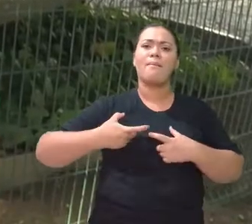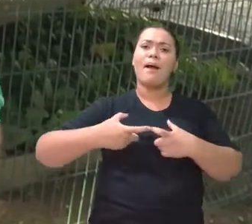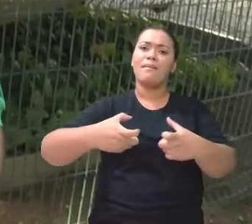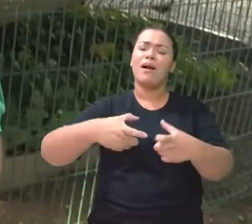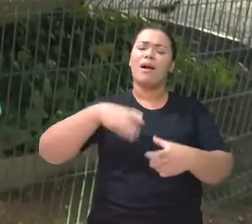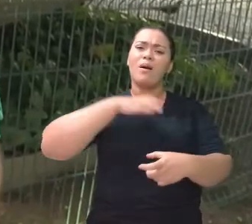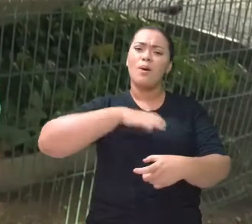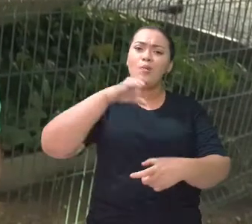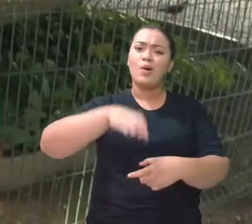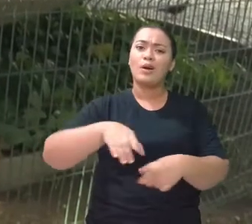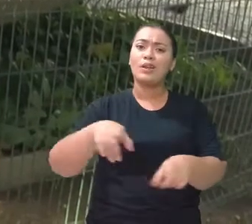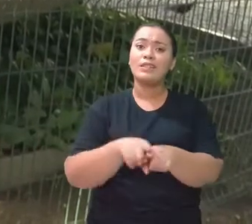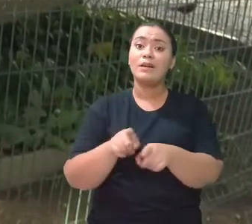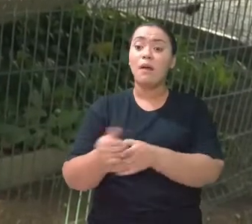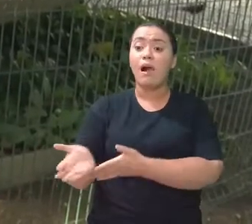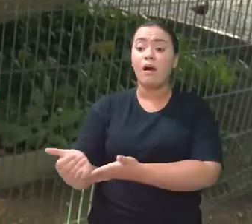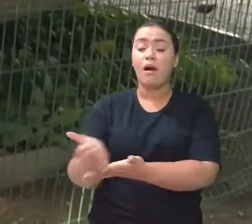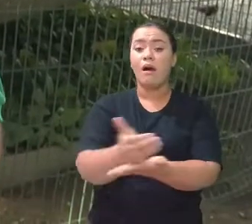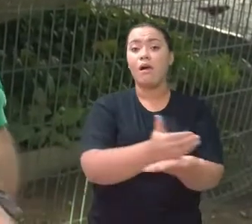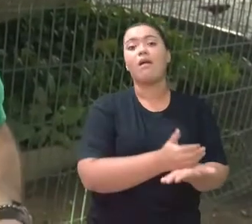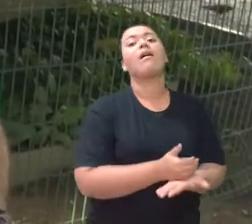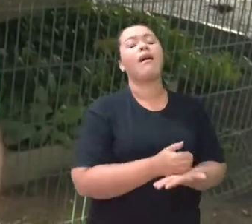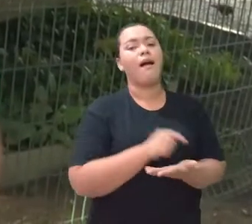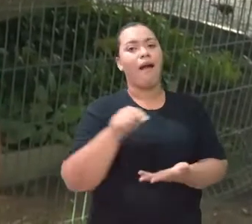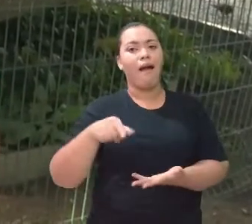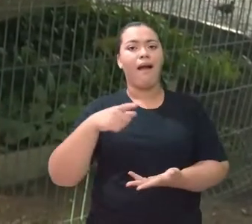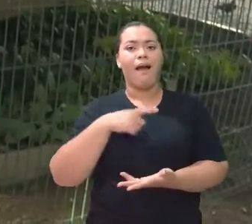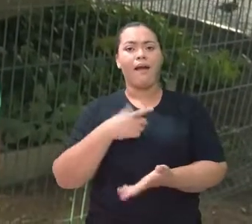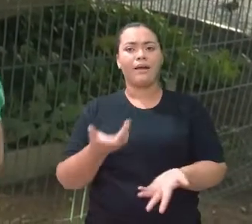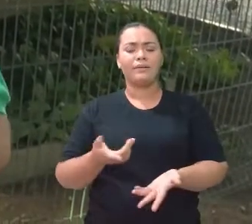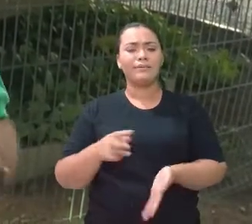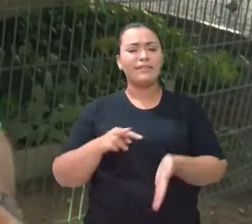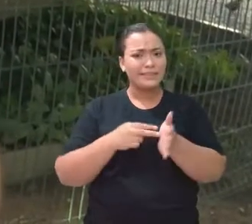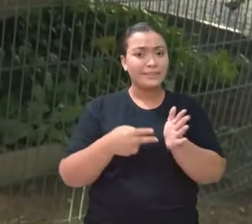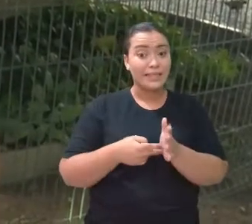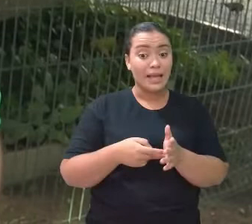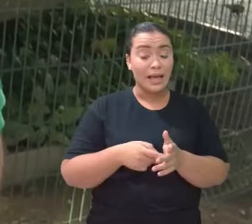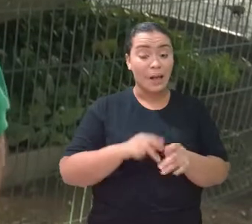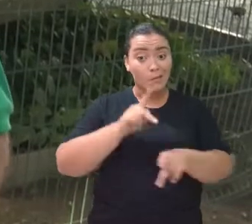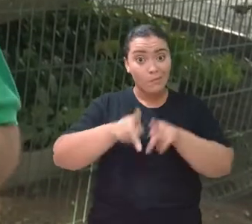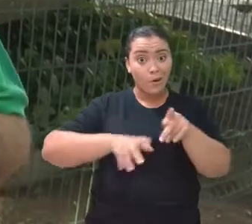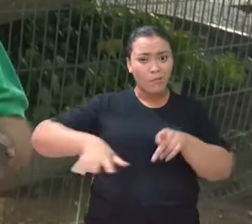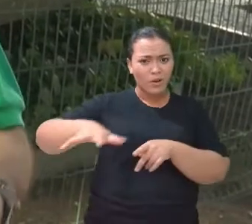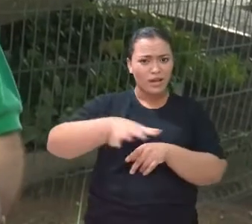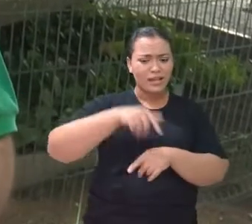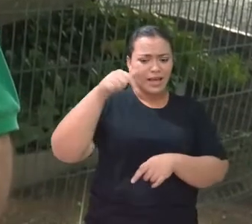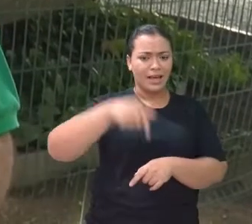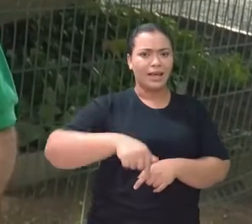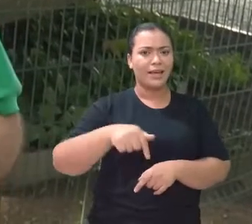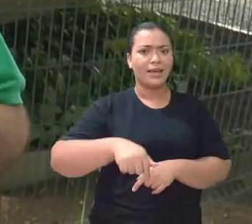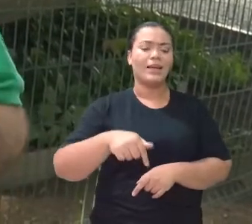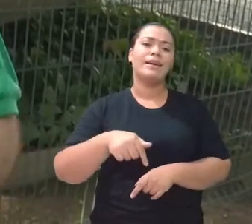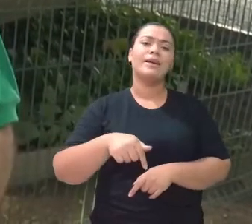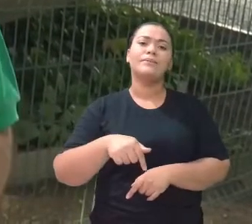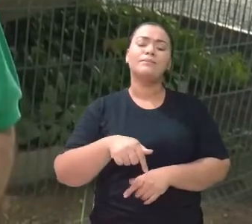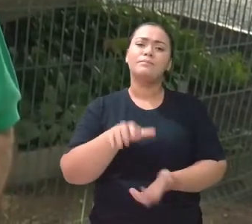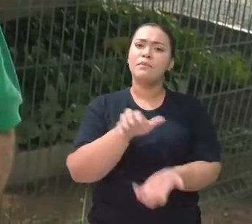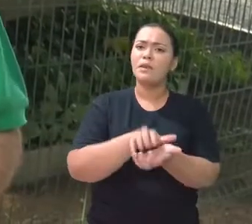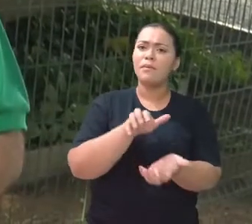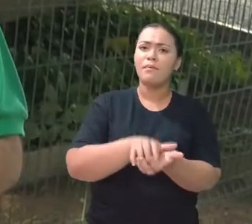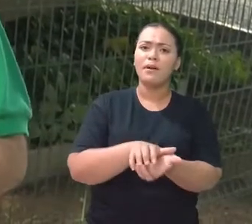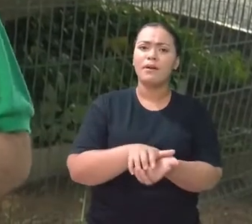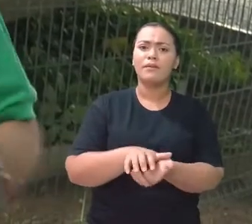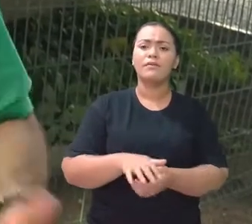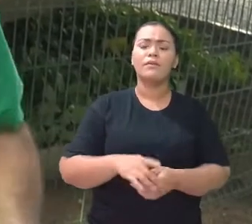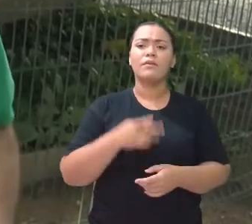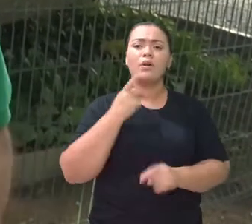né, para aumentar a arrecadação da coroa. Nesse sentido, a população aqui de Pernambuco,